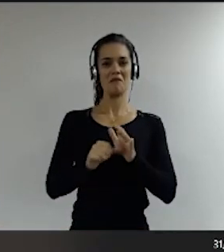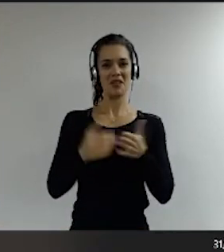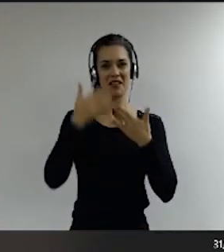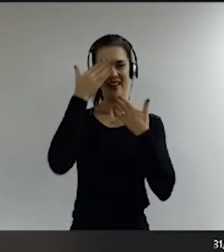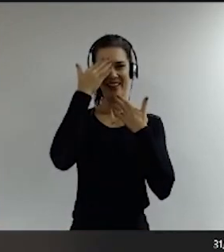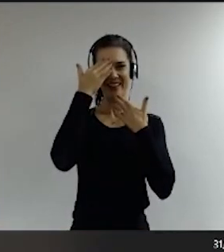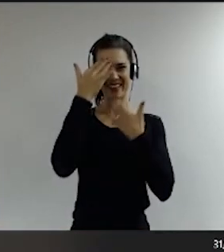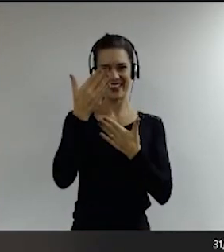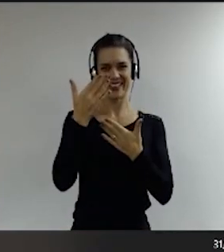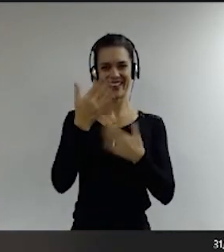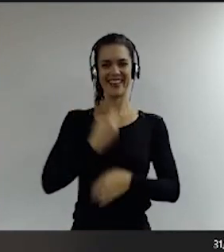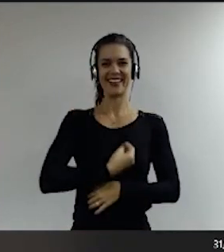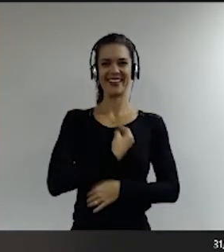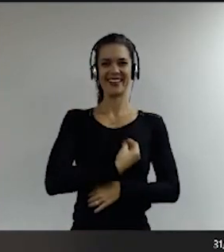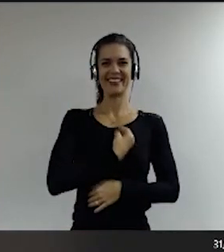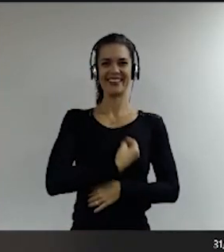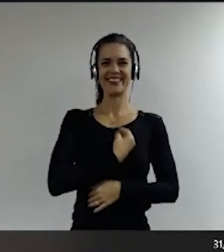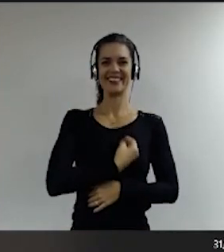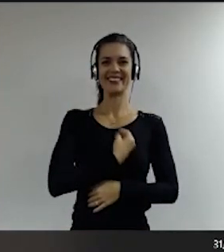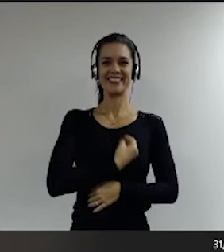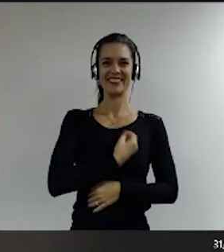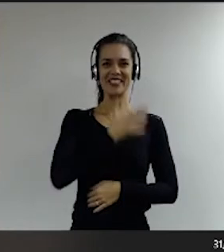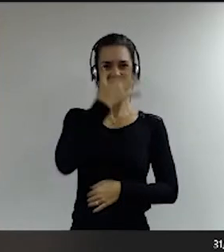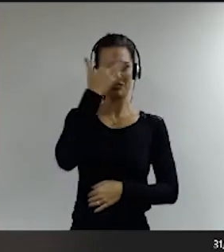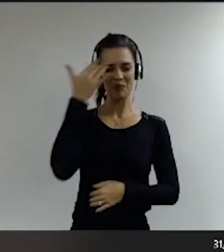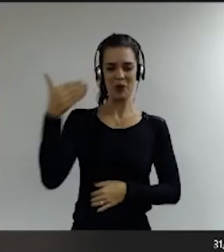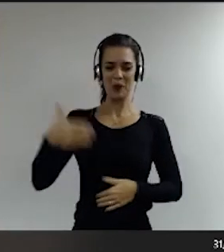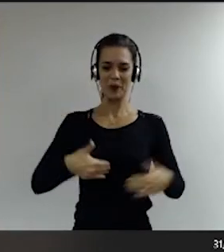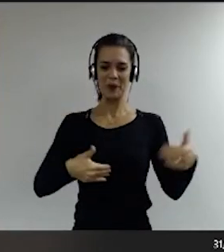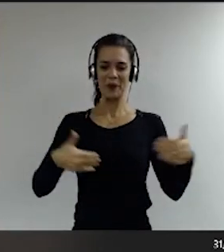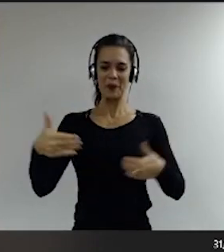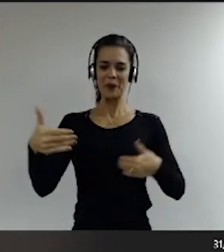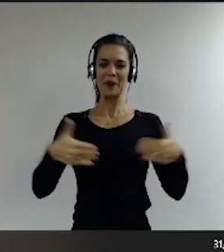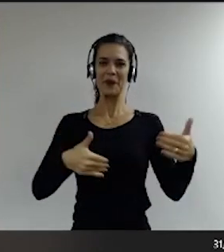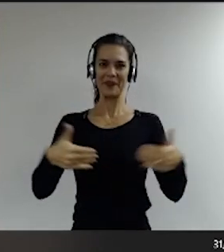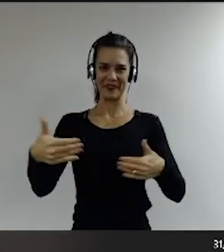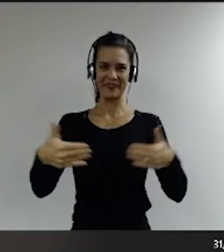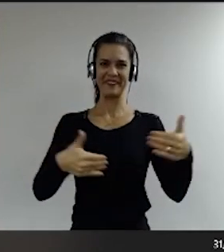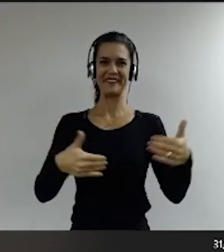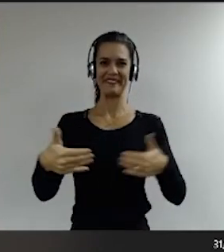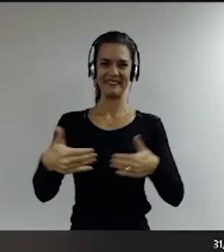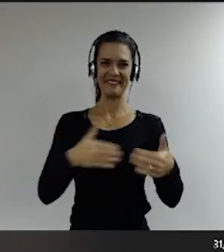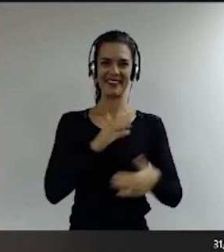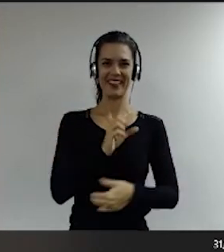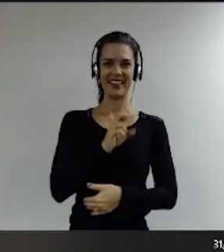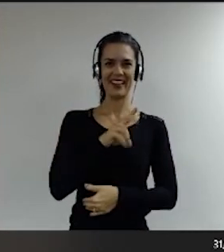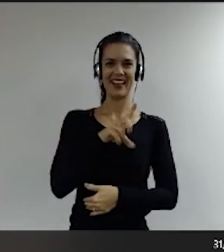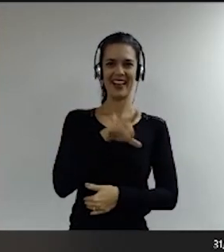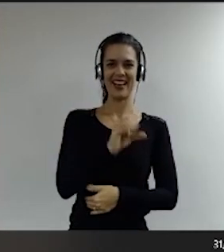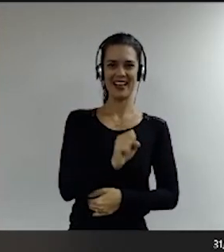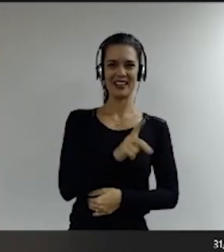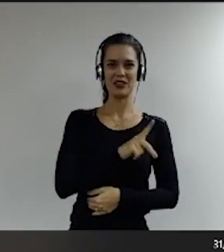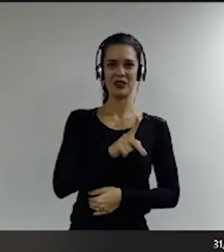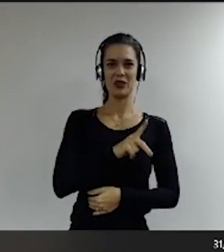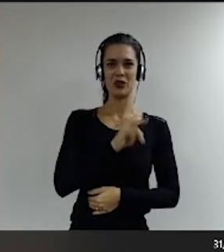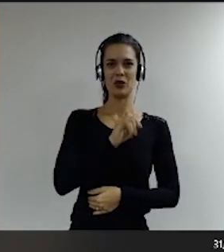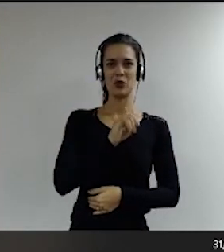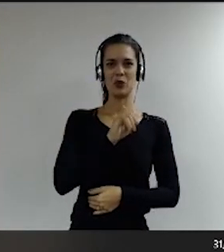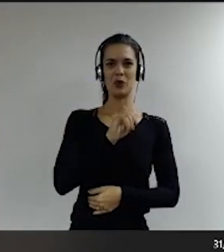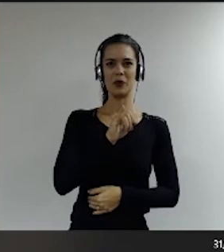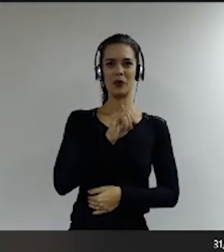agradecendo também a presença dos que foram ingressando ao longo da minha fala inicial, o Carlos Andriucci, presidente da